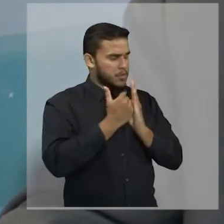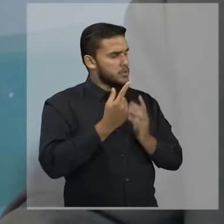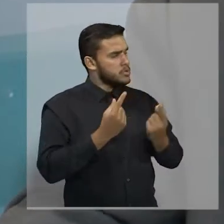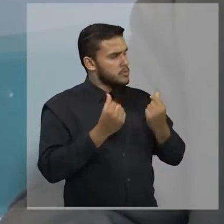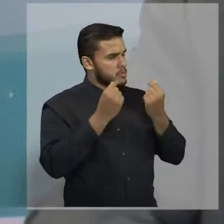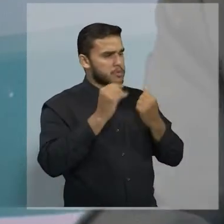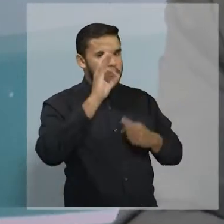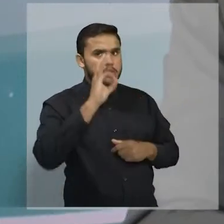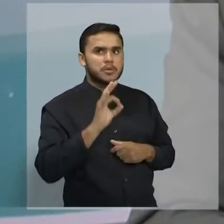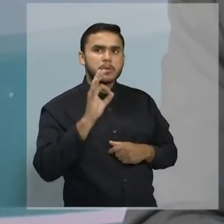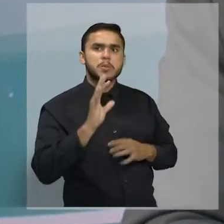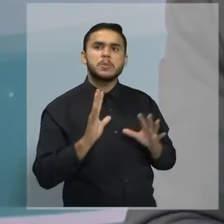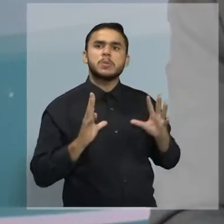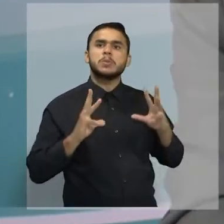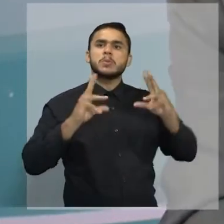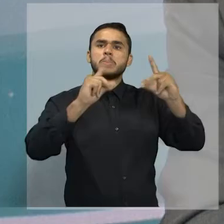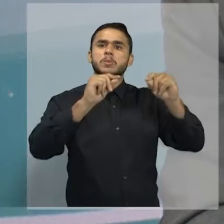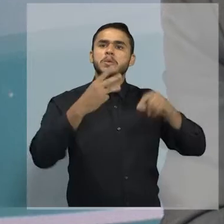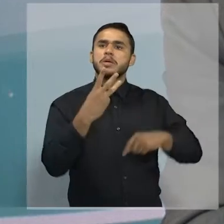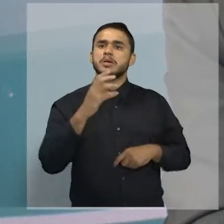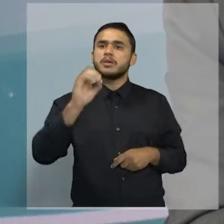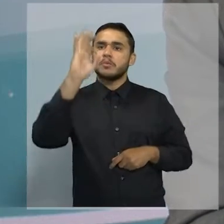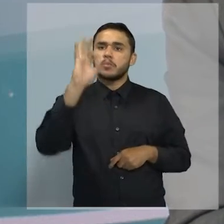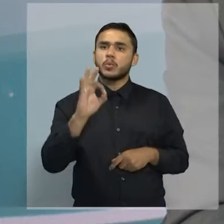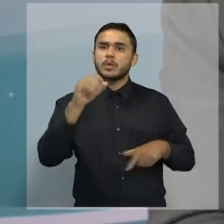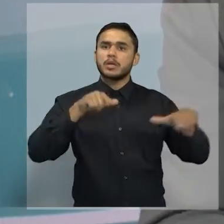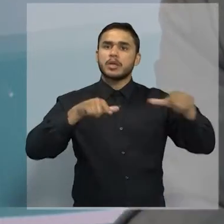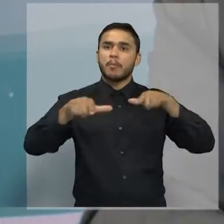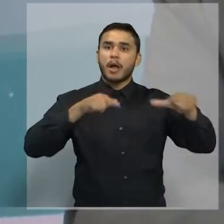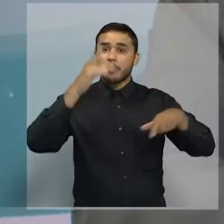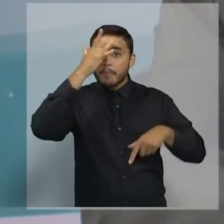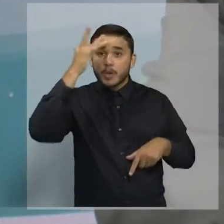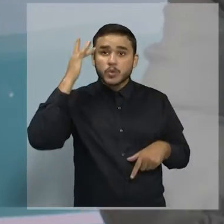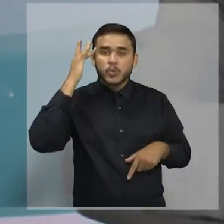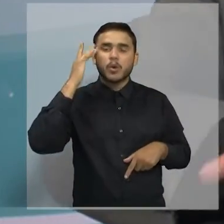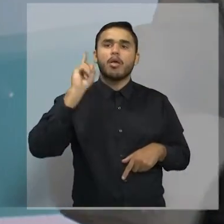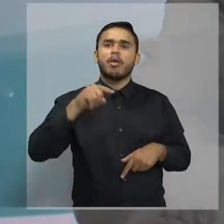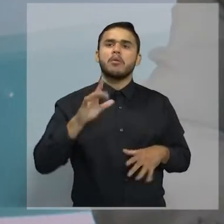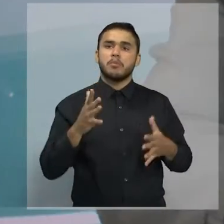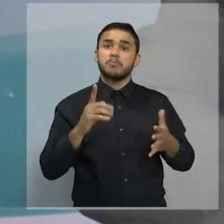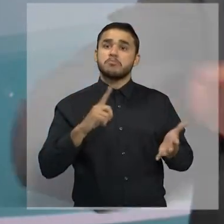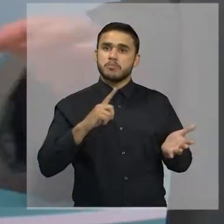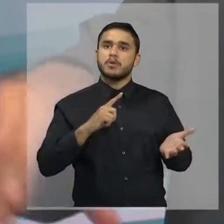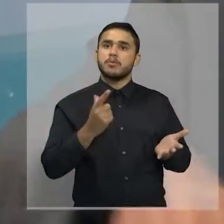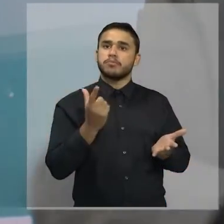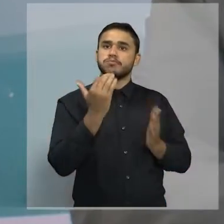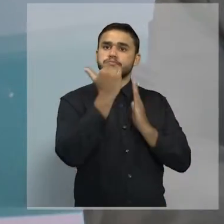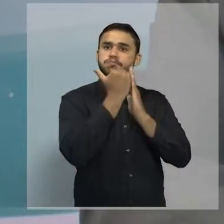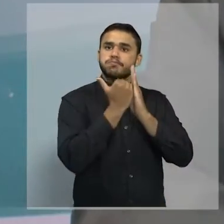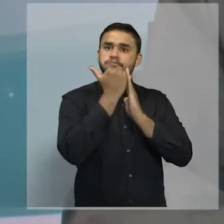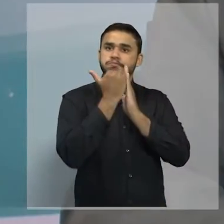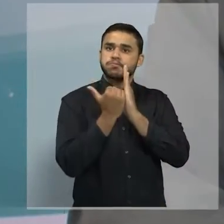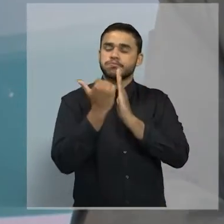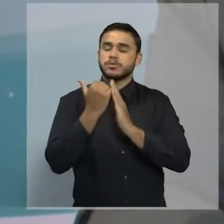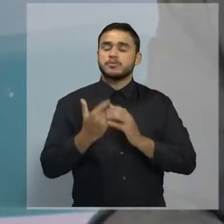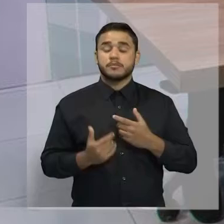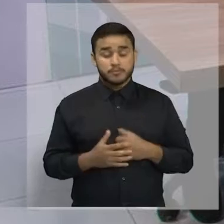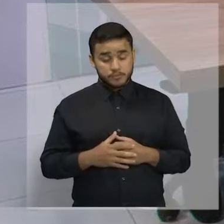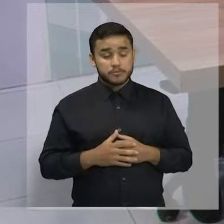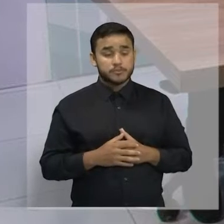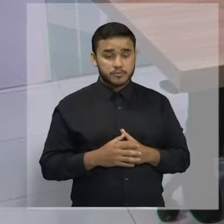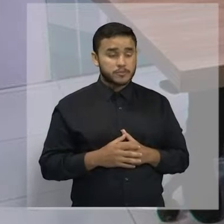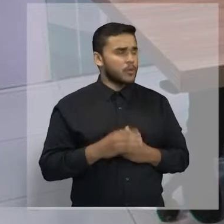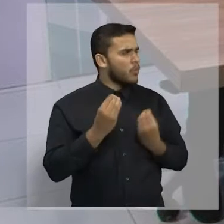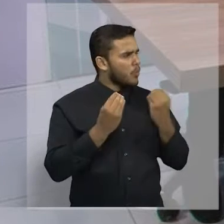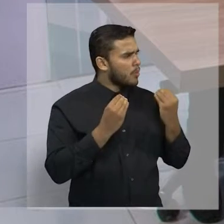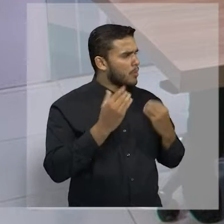pequeno, 31% da força de trabalho que contribui, né? Porque você tem uma margem de informalidade. Isso aí é outro ponto que...